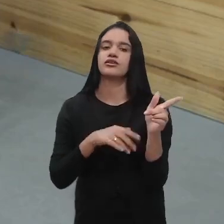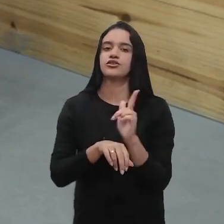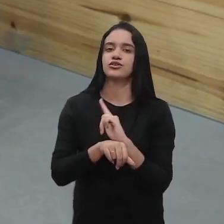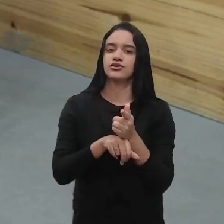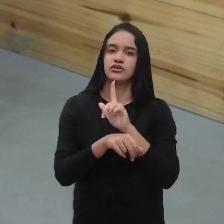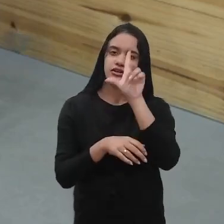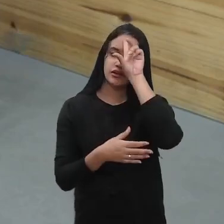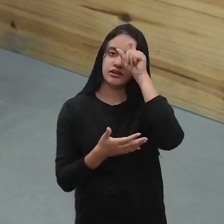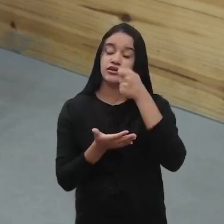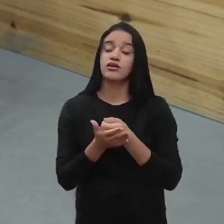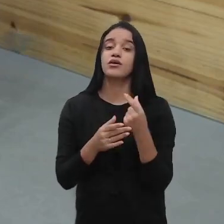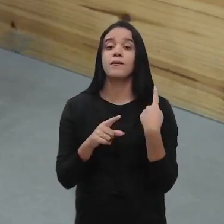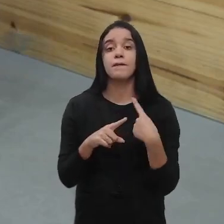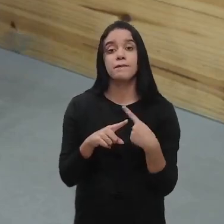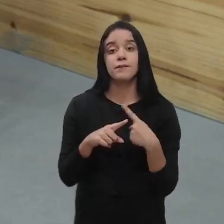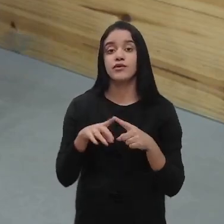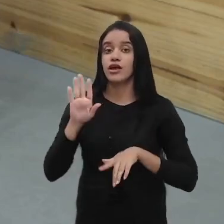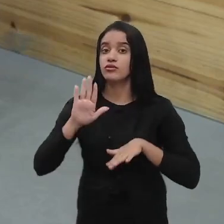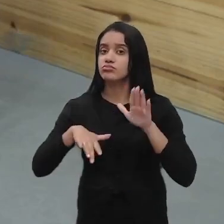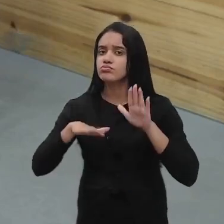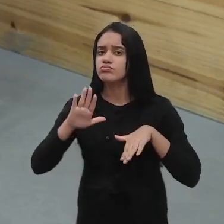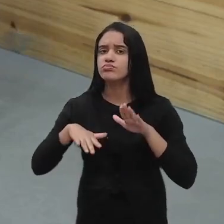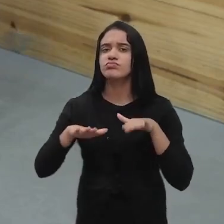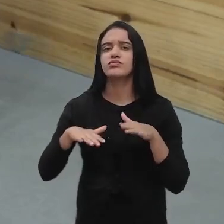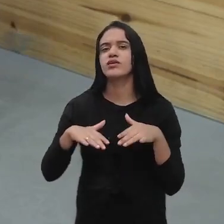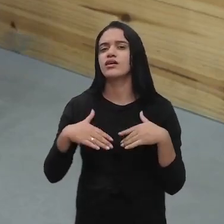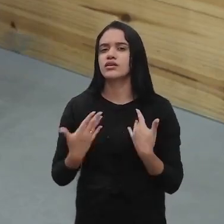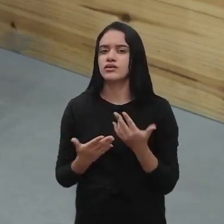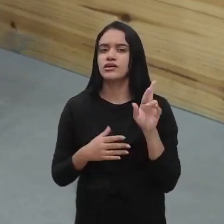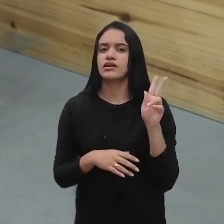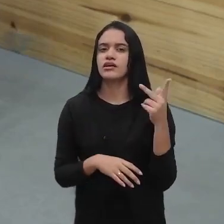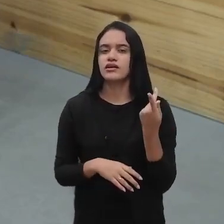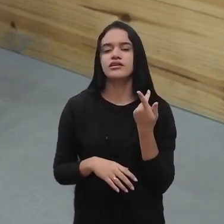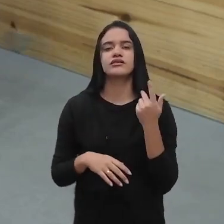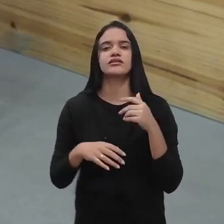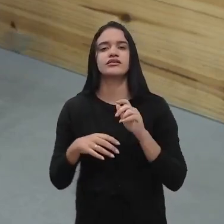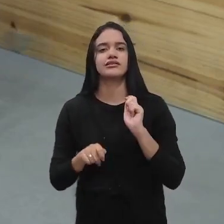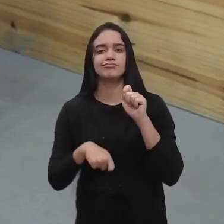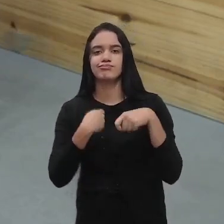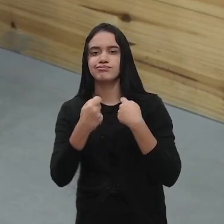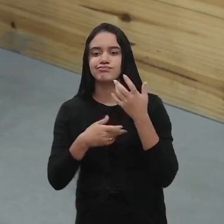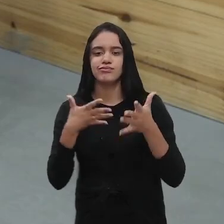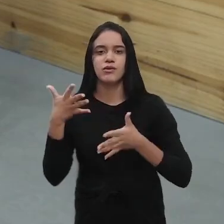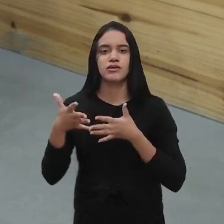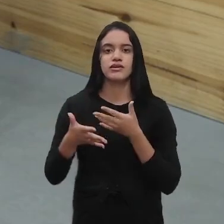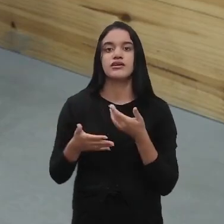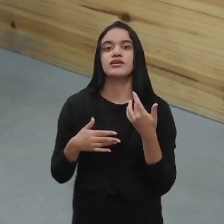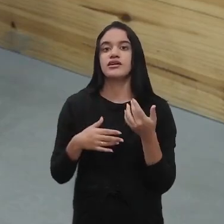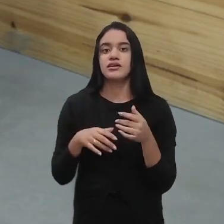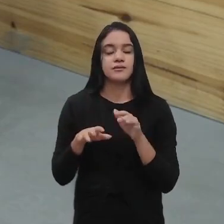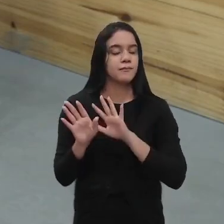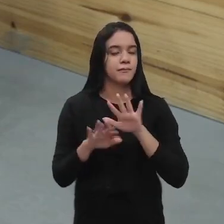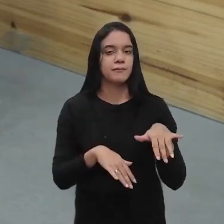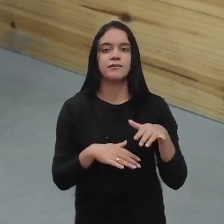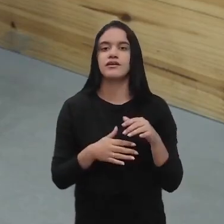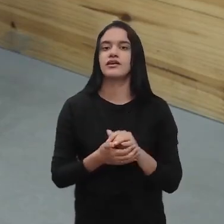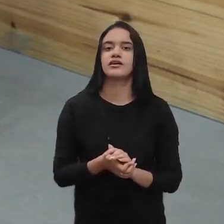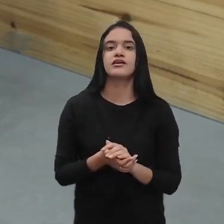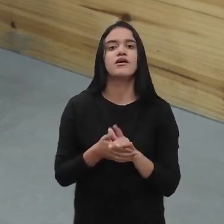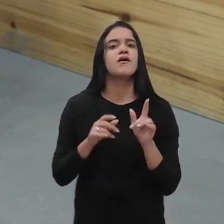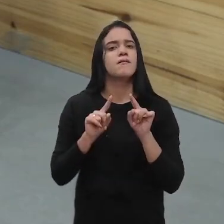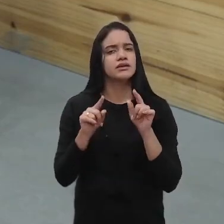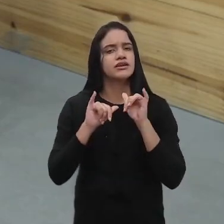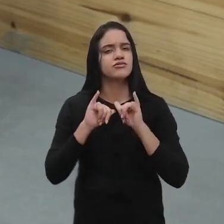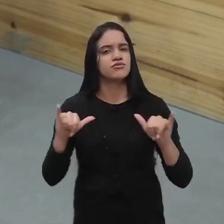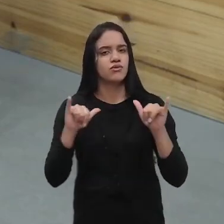tomada de decisão, porque talvez o RH tenha sinalizado, a gente não tem detalhes da situação, mas